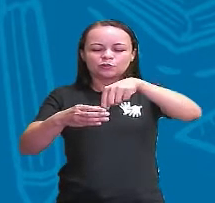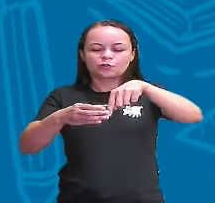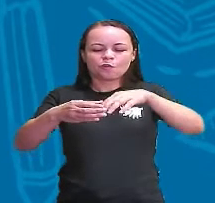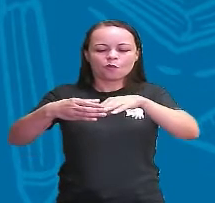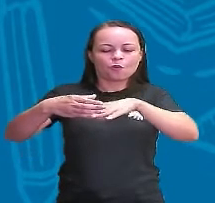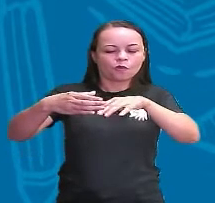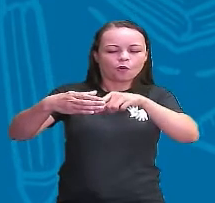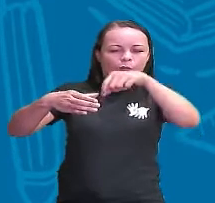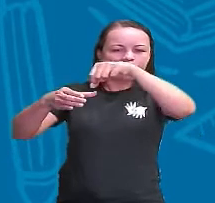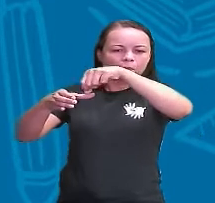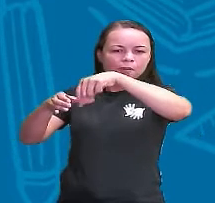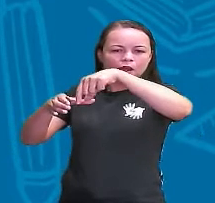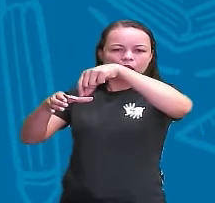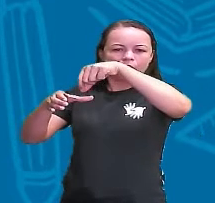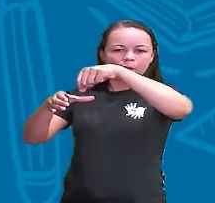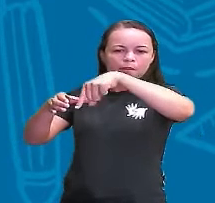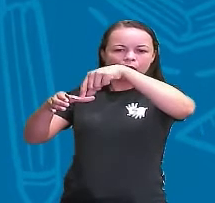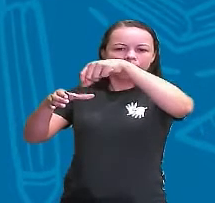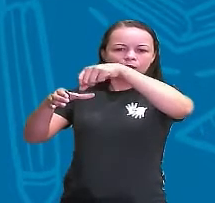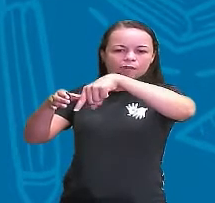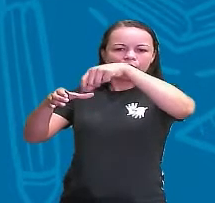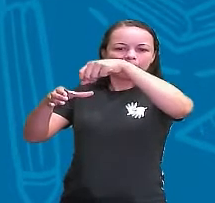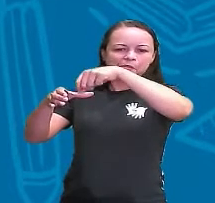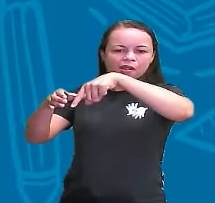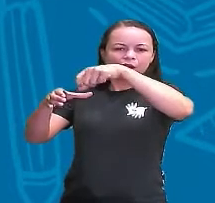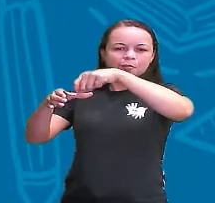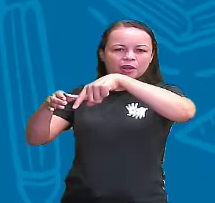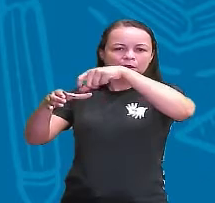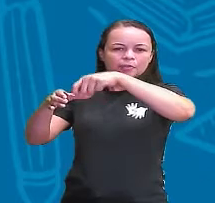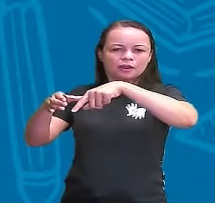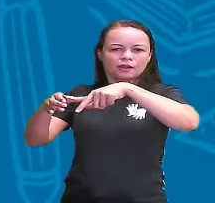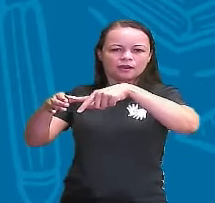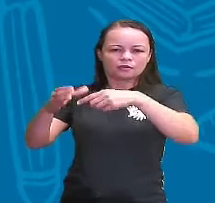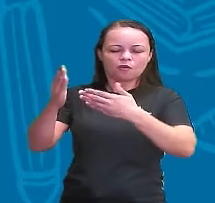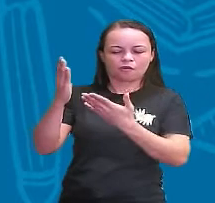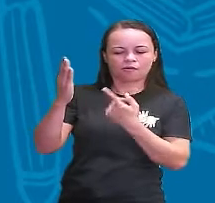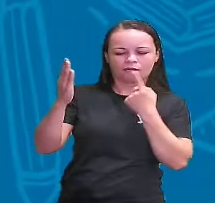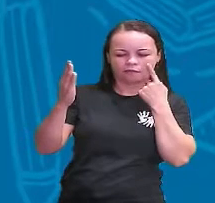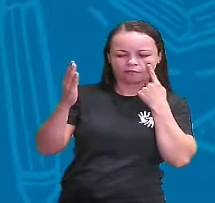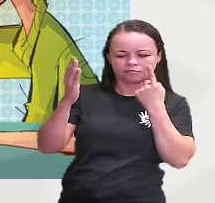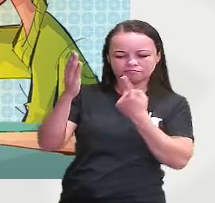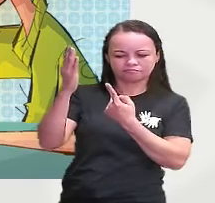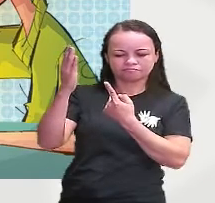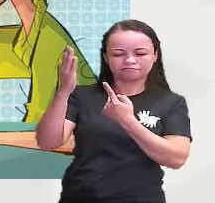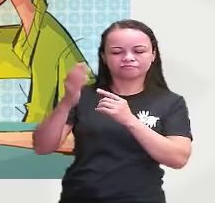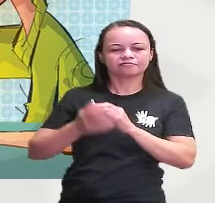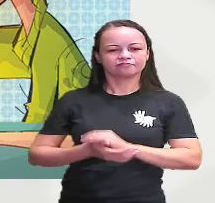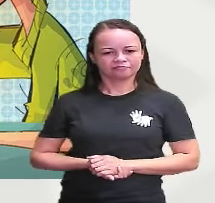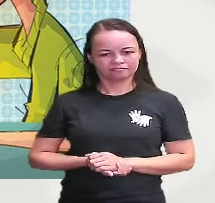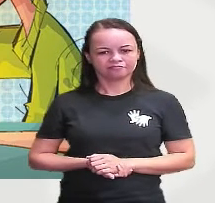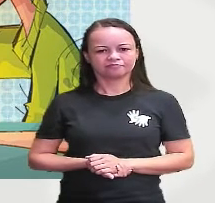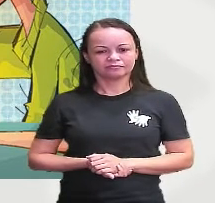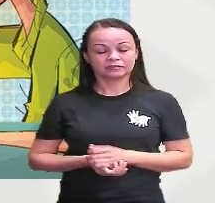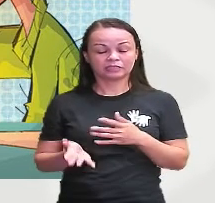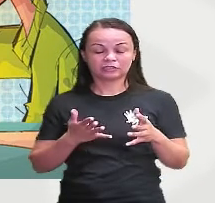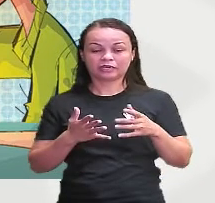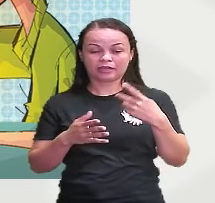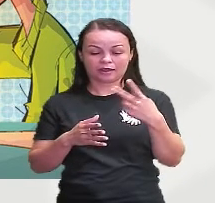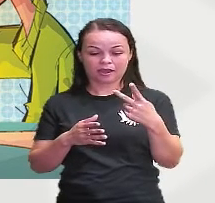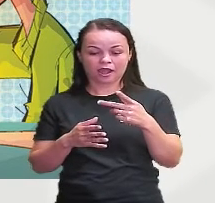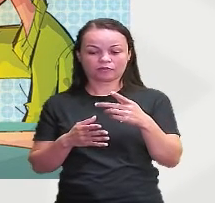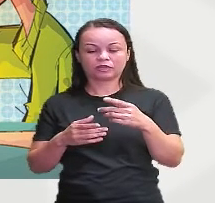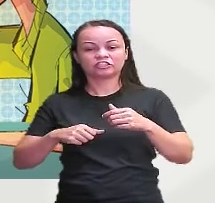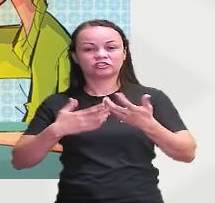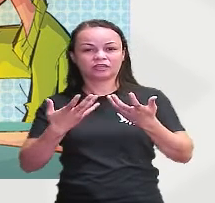A várias gotas de água começar a cair no copo. Aquela água, tá certo, que estava no estado de sólido, né?